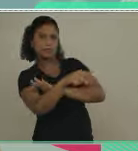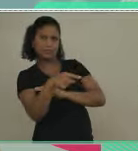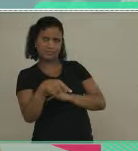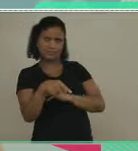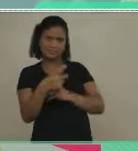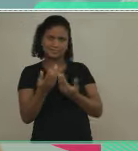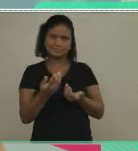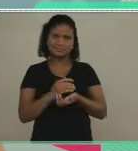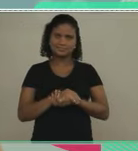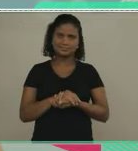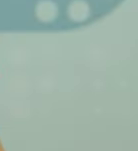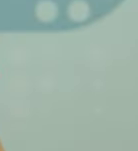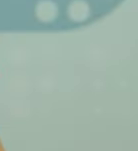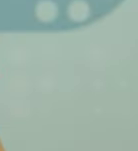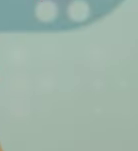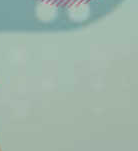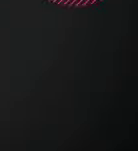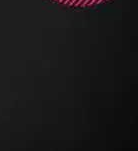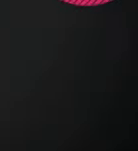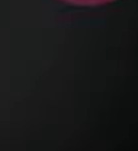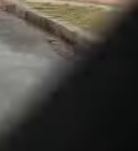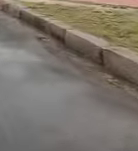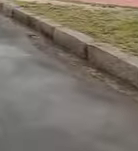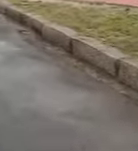deficiência, mas tinha vergonha de perguntar.